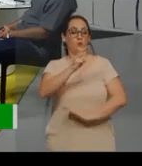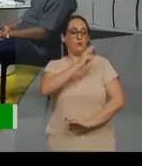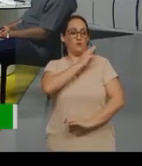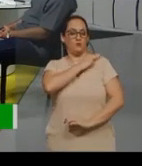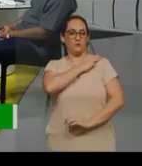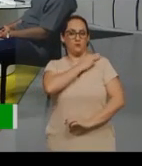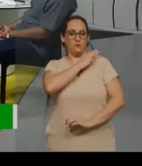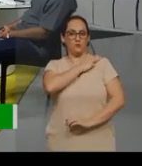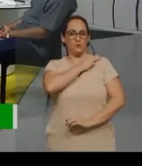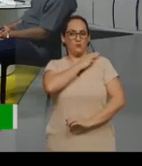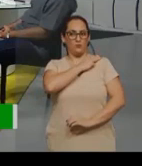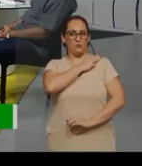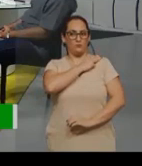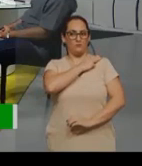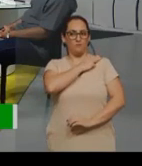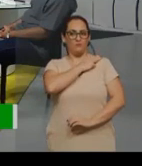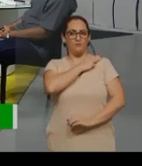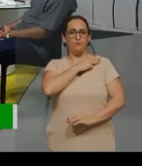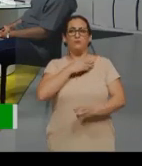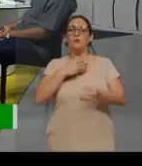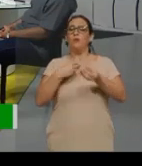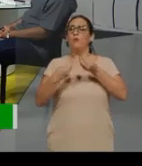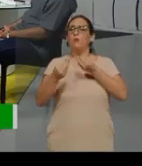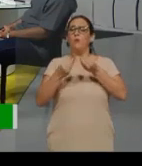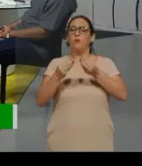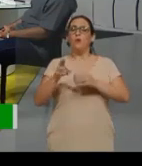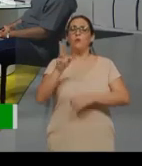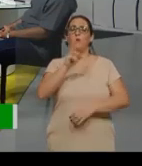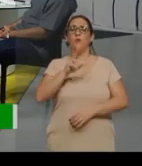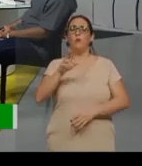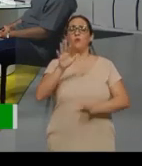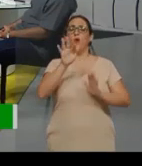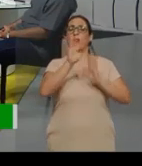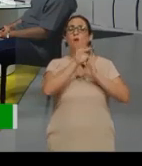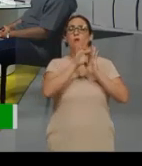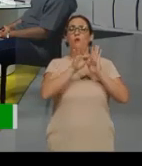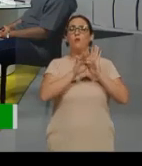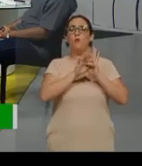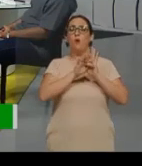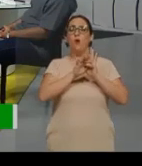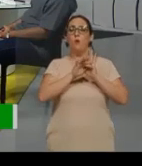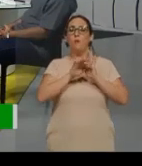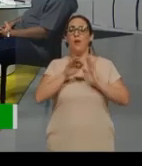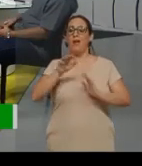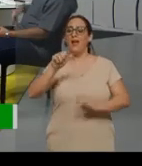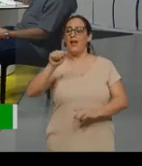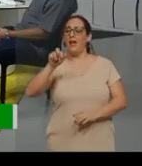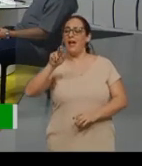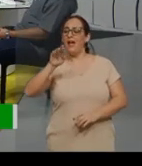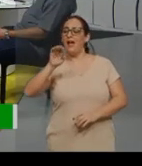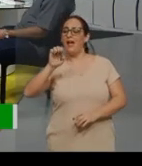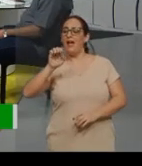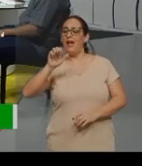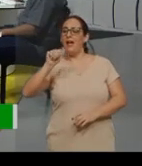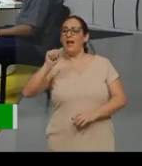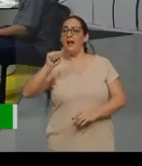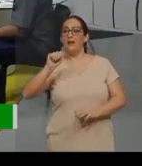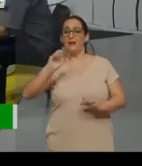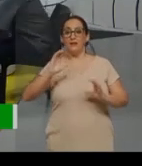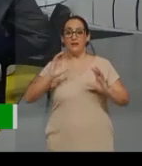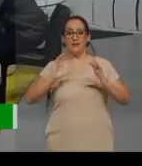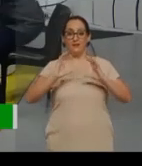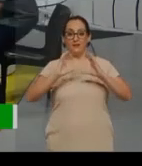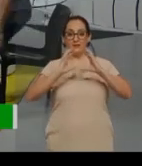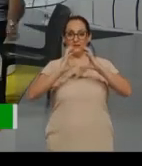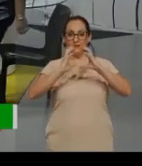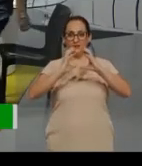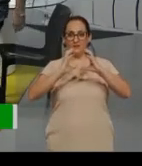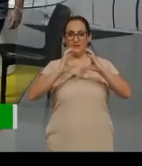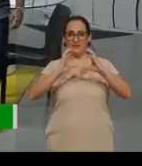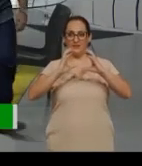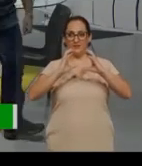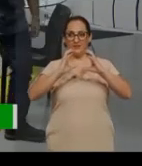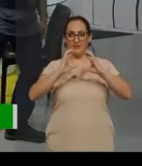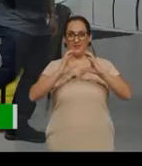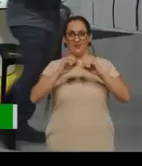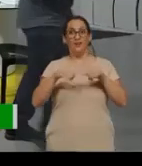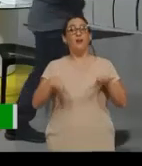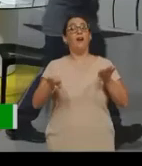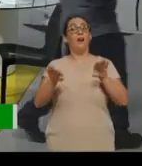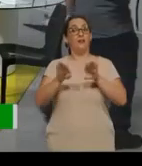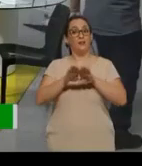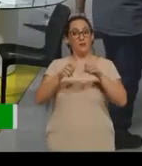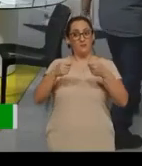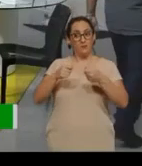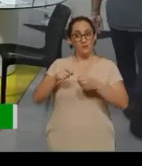Professor Alexandre, como usar a fórmula da área da esfera? Você pode dar um exemplo para a gente? Claro, e para isso temos que ir ao quadro.